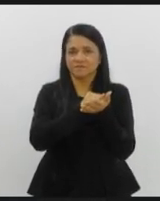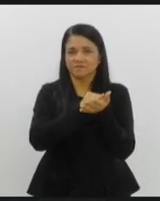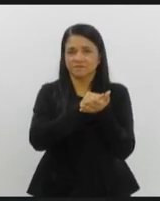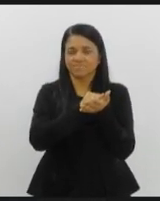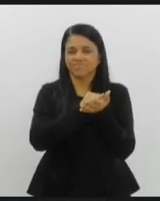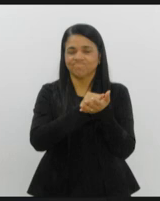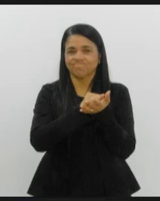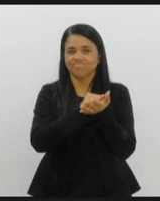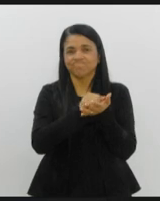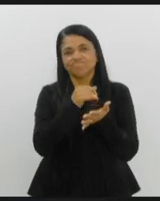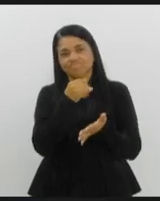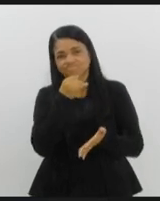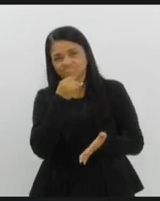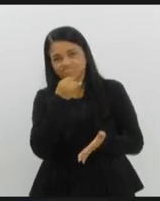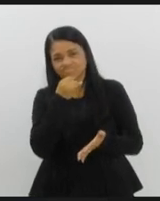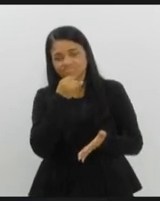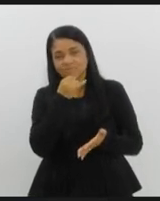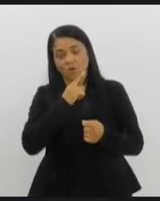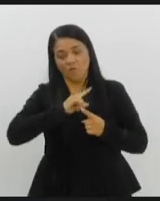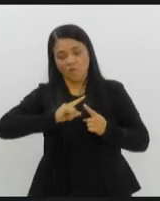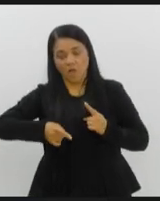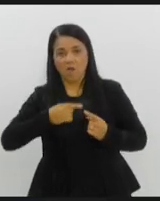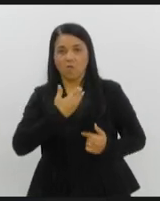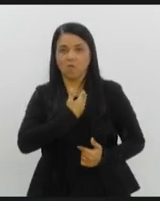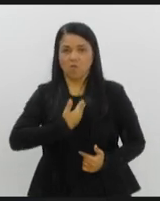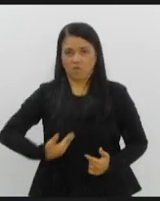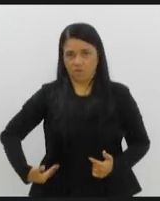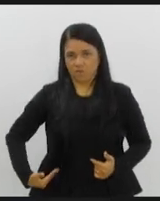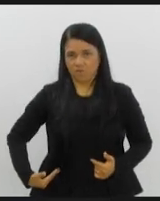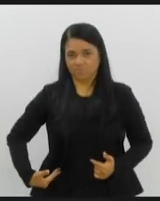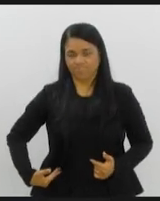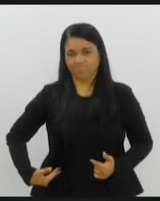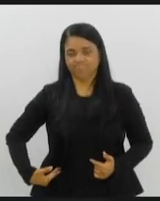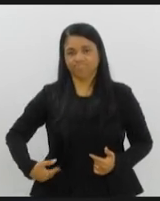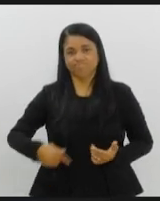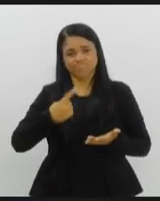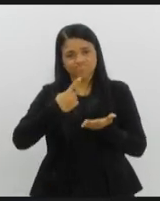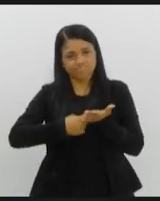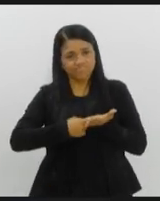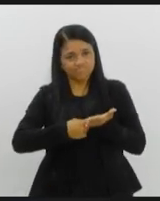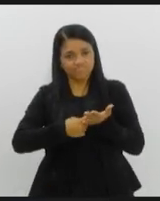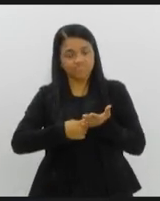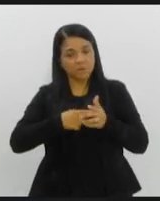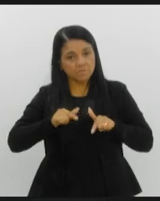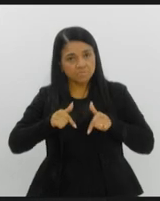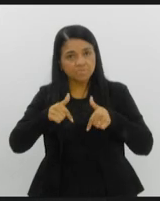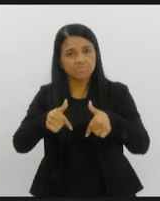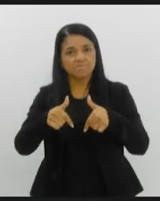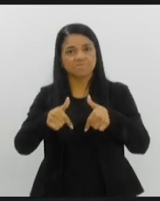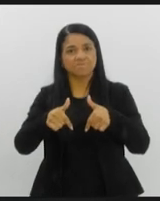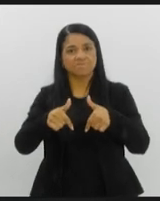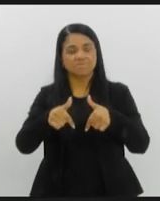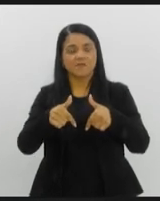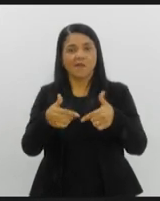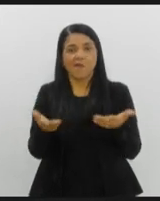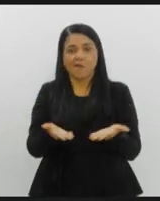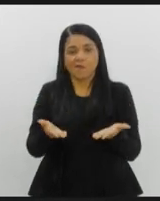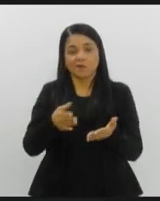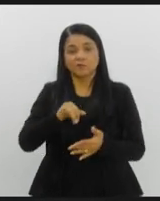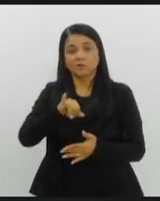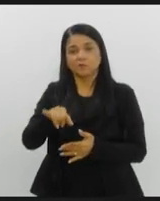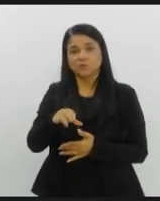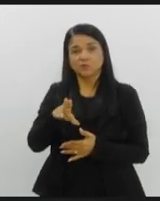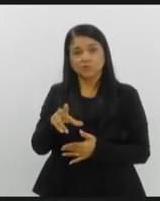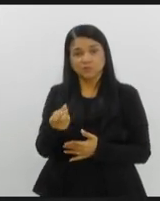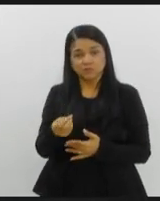De lamentar aí que esse veto do governo, né, porque a gente tinha estabelecido uma execução e agora vai chegar em junho